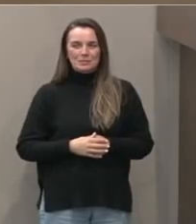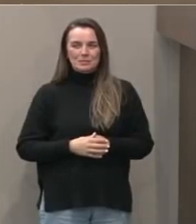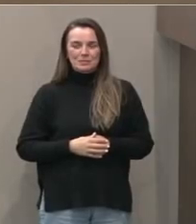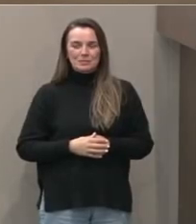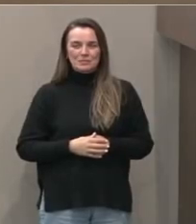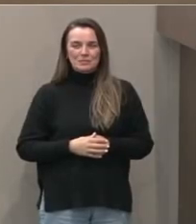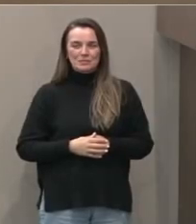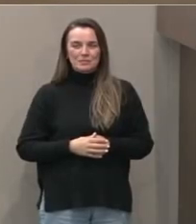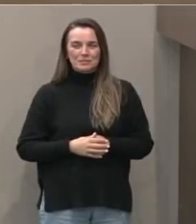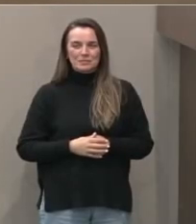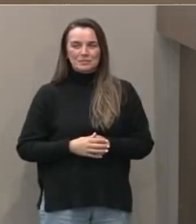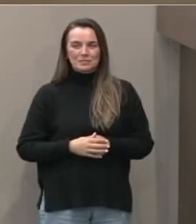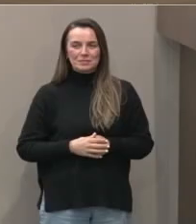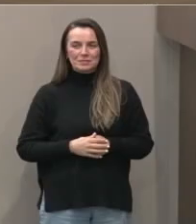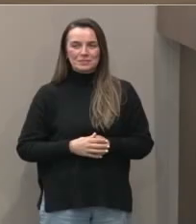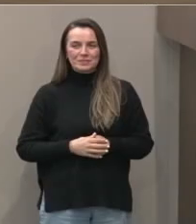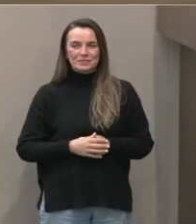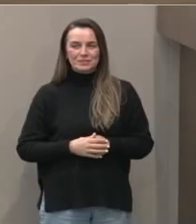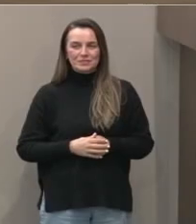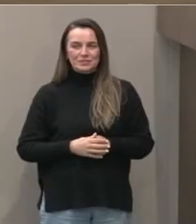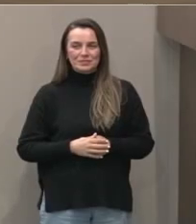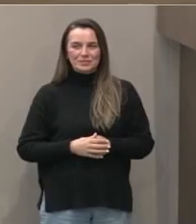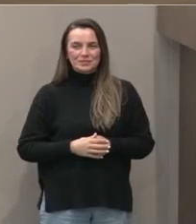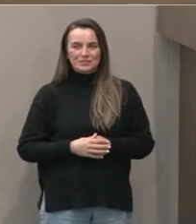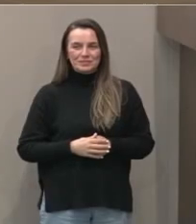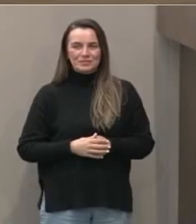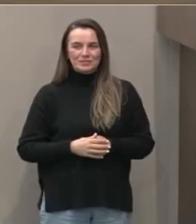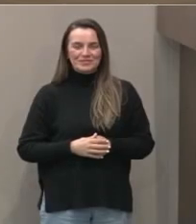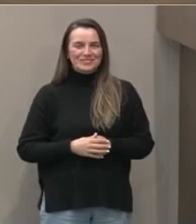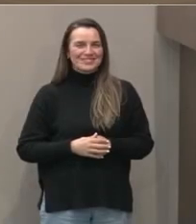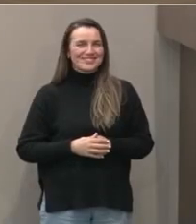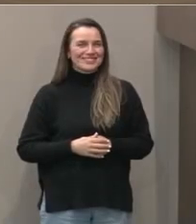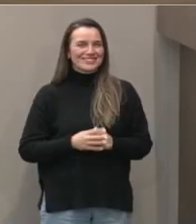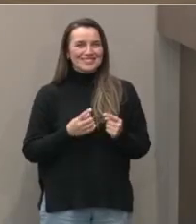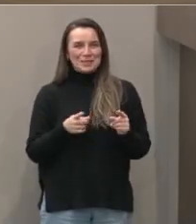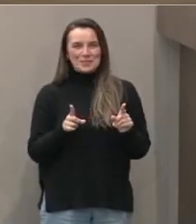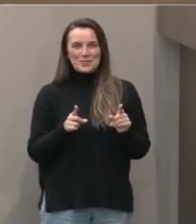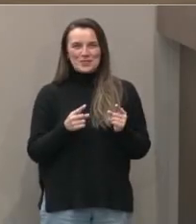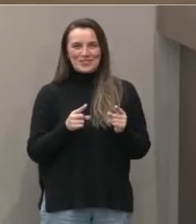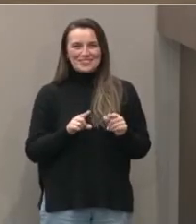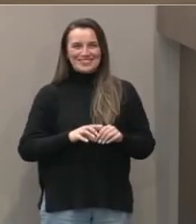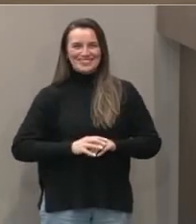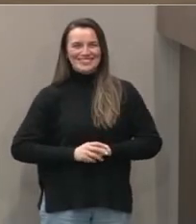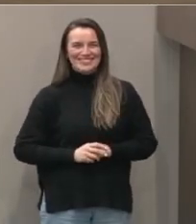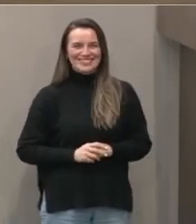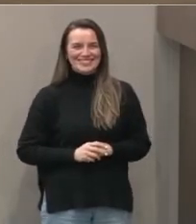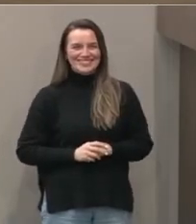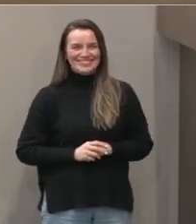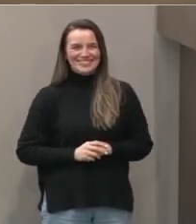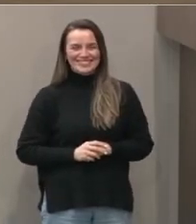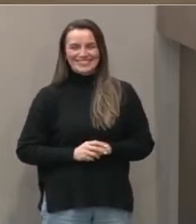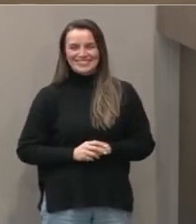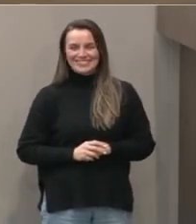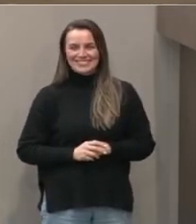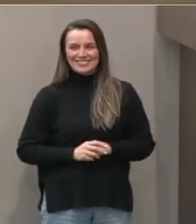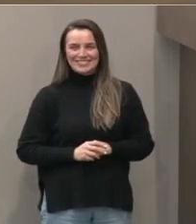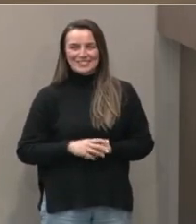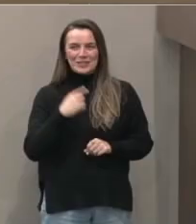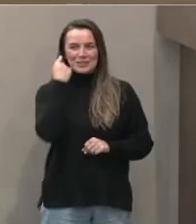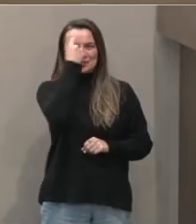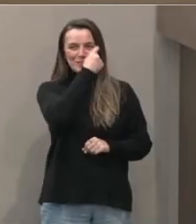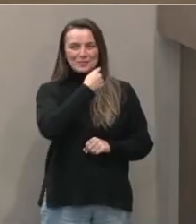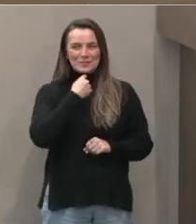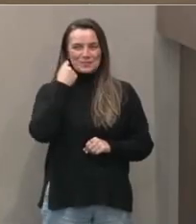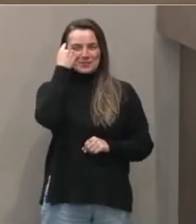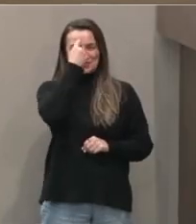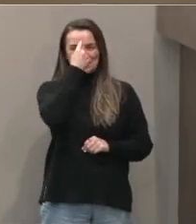Tem que tocar para andar esse filme. 1, 2, 3, My baby don't mess around because she loves me so, and this I